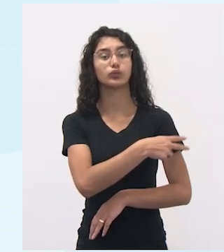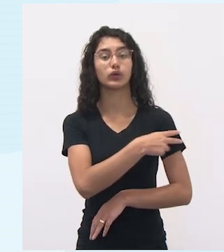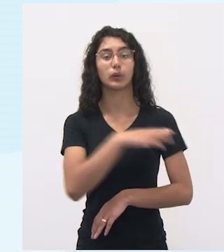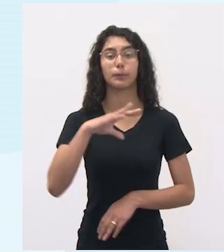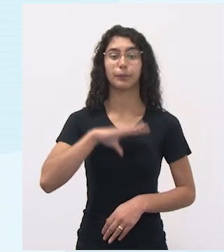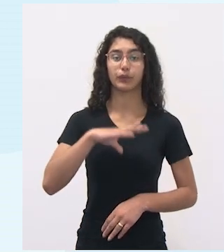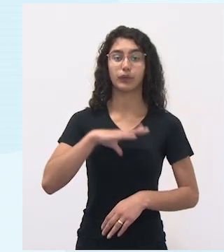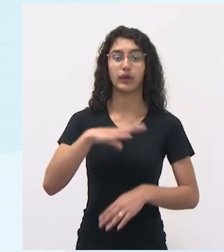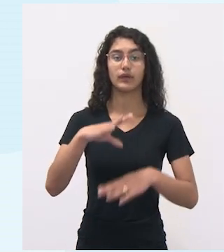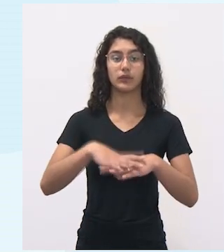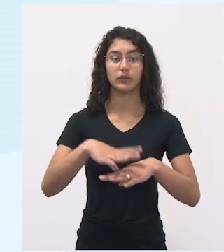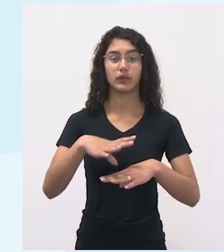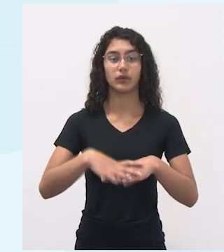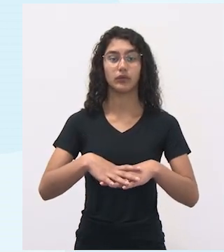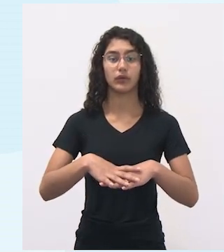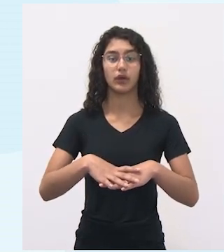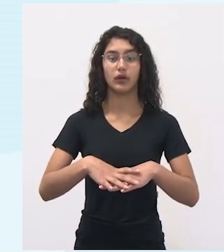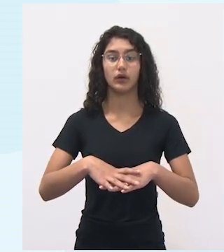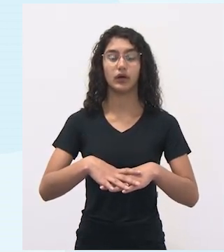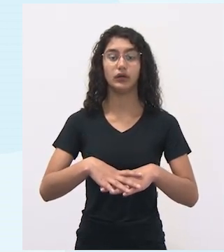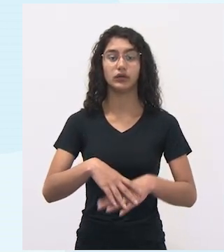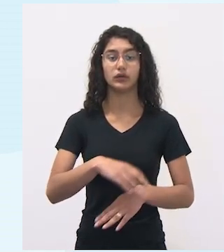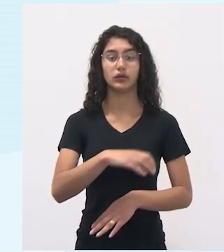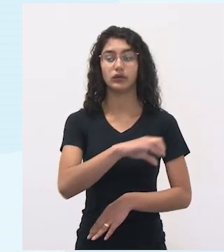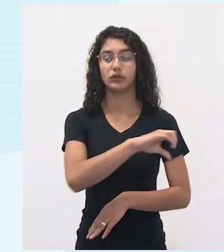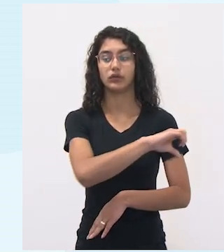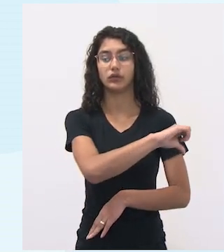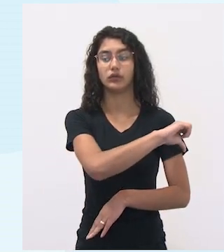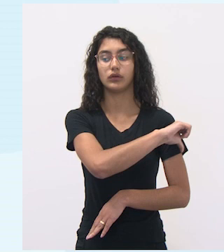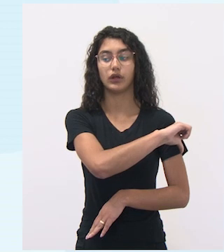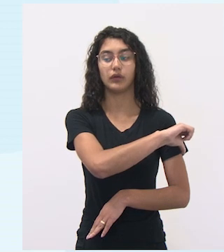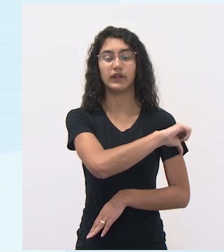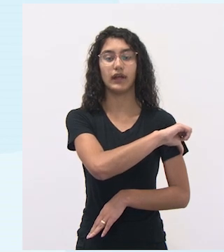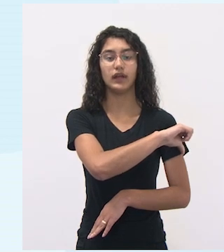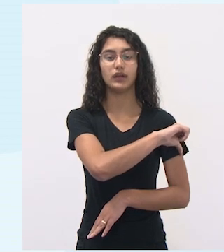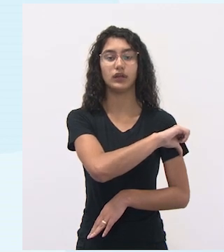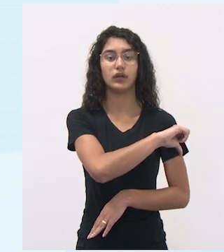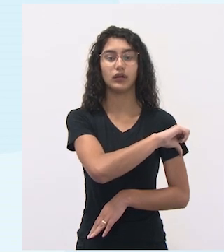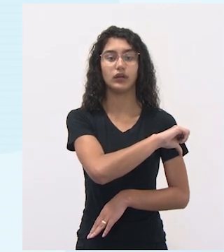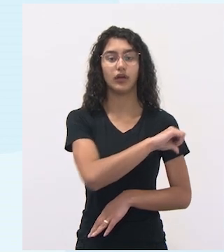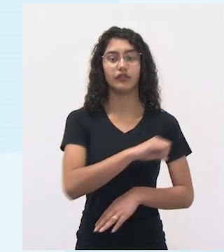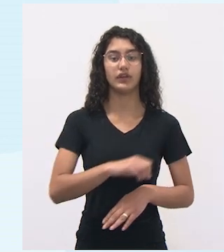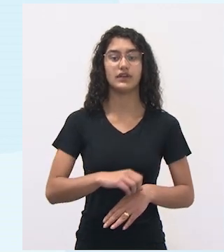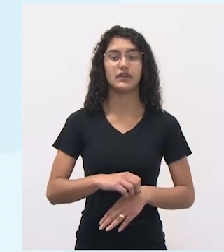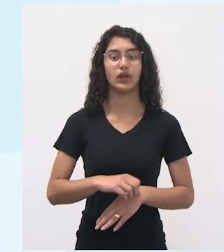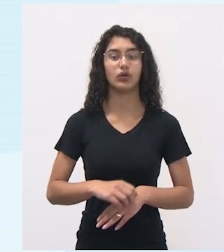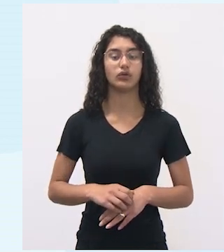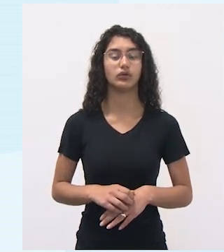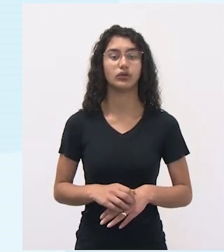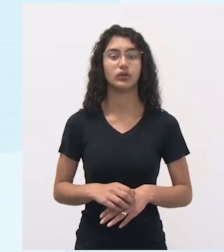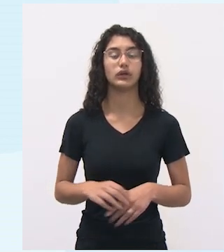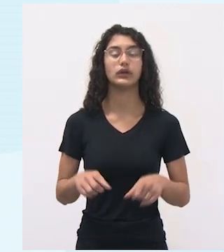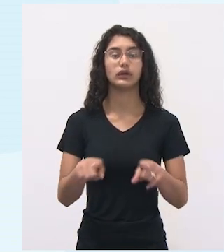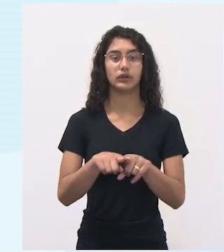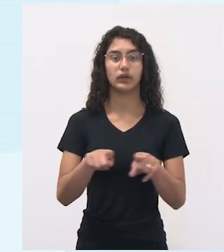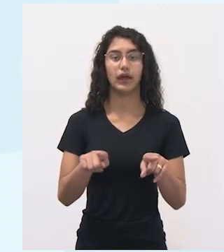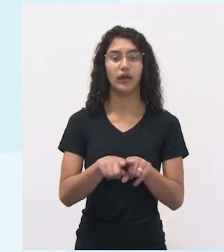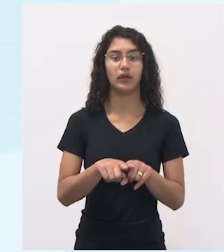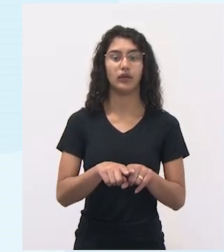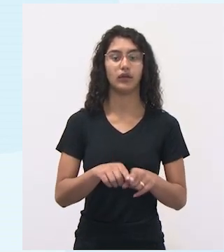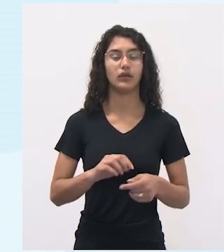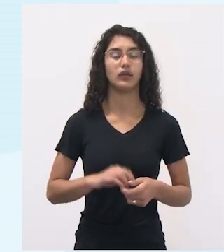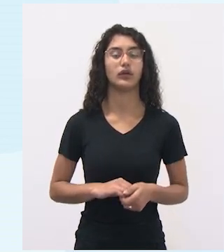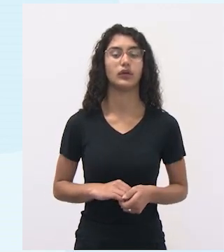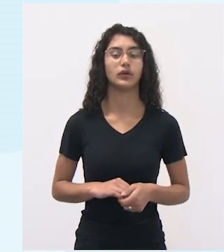portuguesa e matemática, e o nono ano de ciências da natureza e ciências humanas, também amostral. Isto aqui que